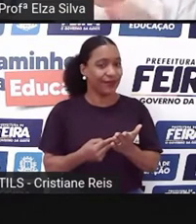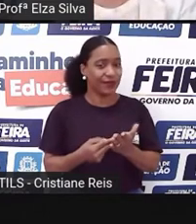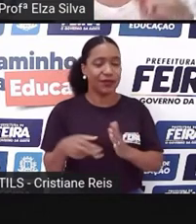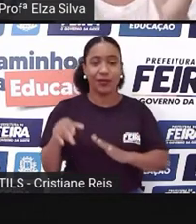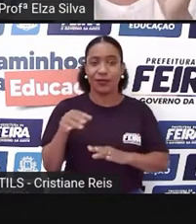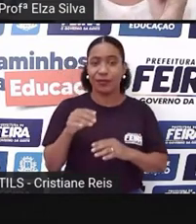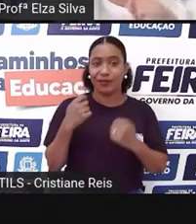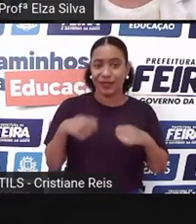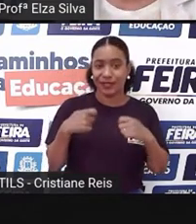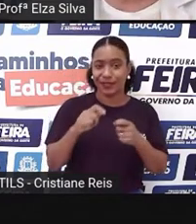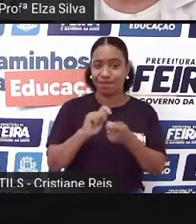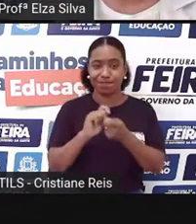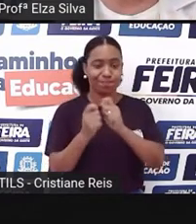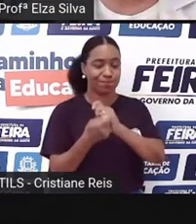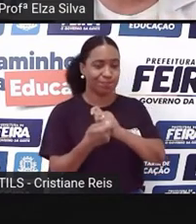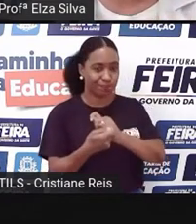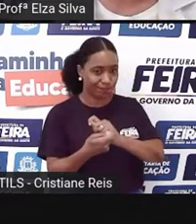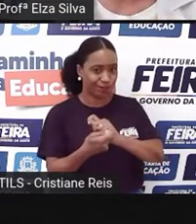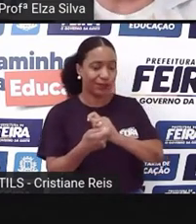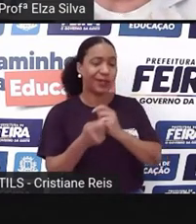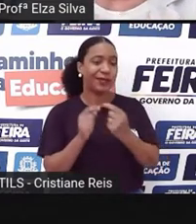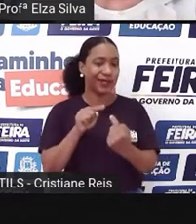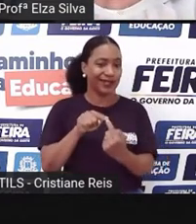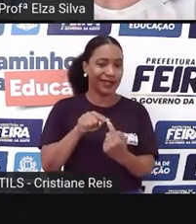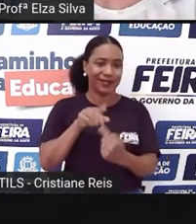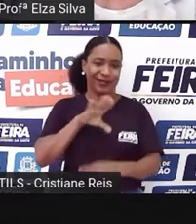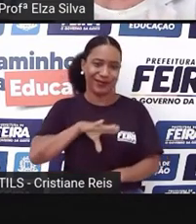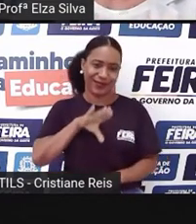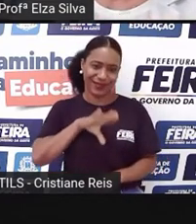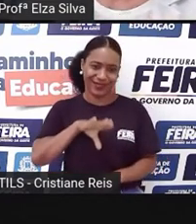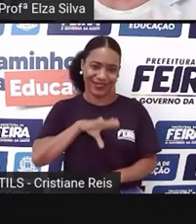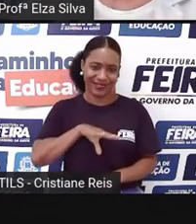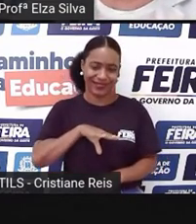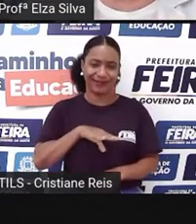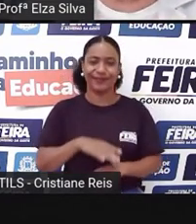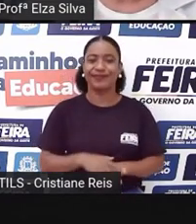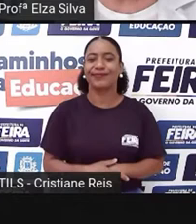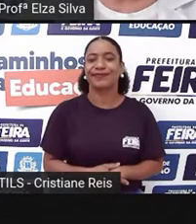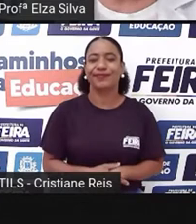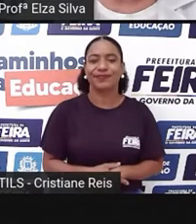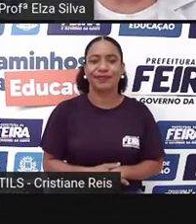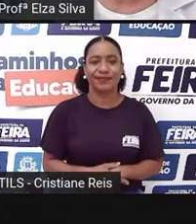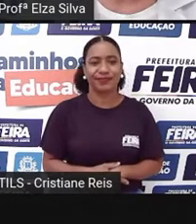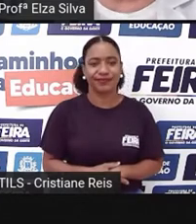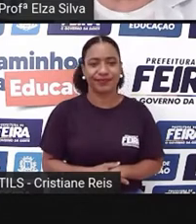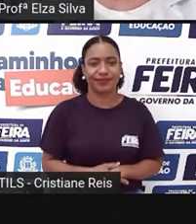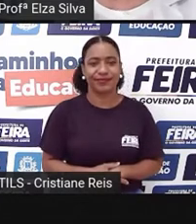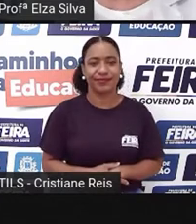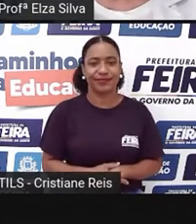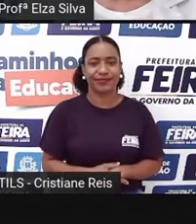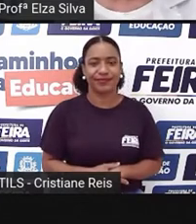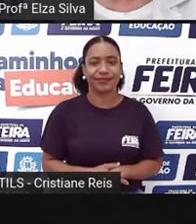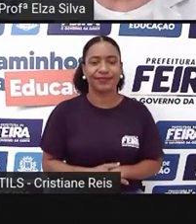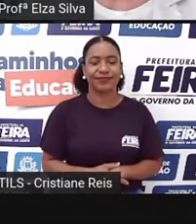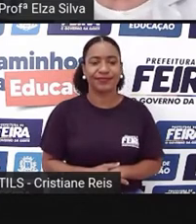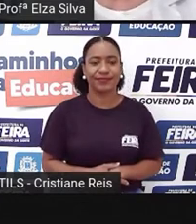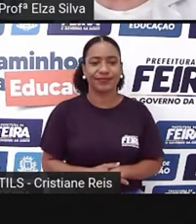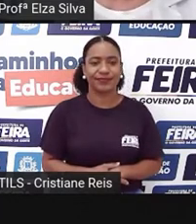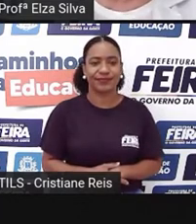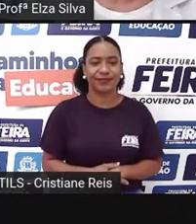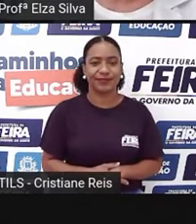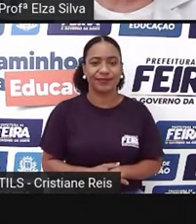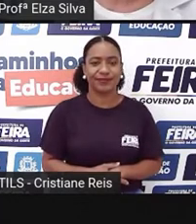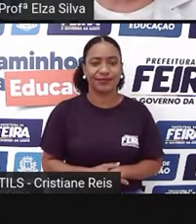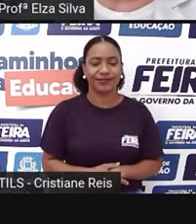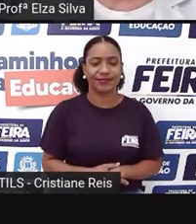devemos fazer adaptação para a nossa língua. I like to play lacrosse, sports, listen